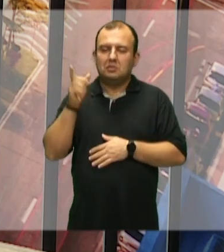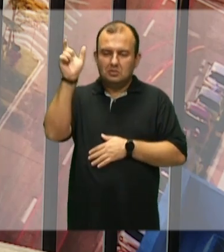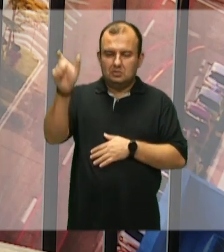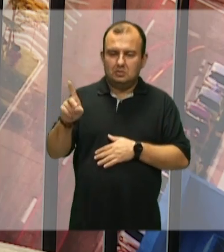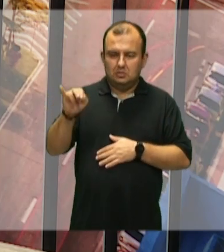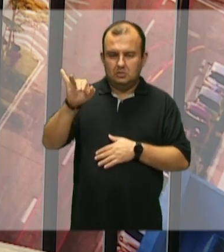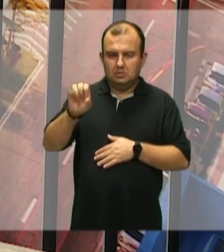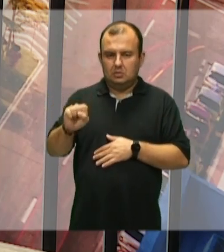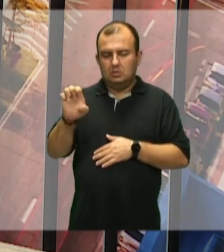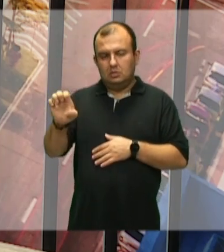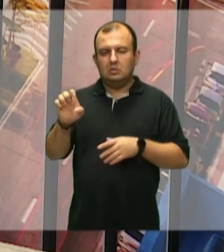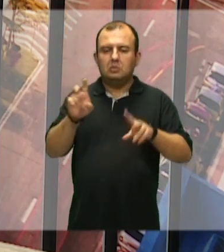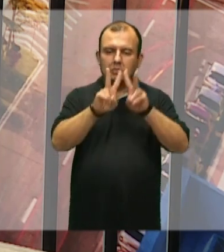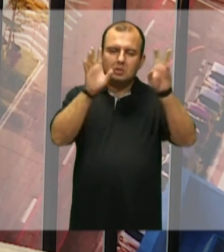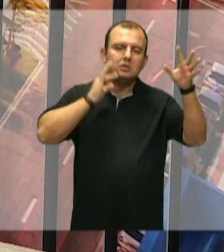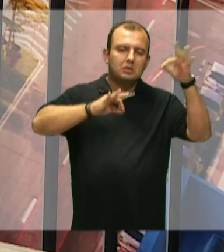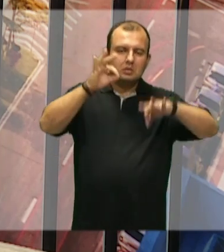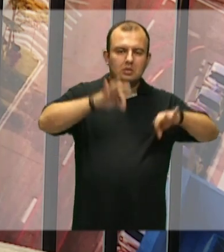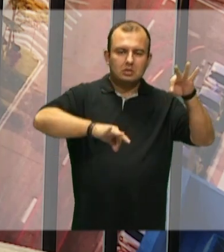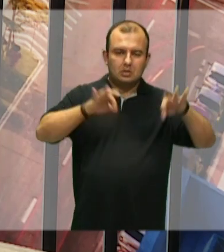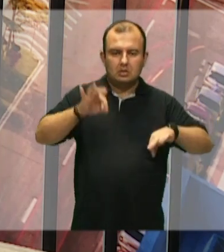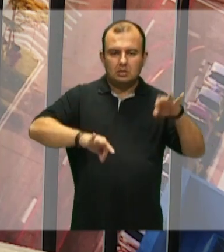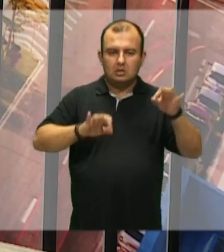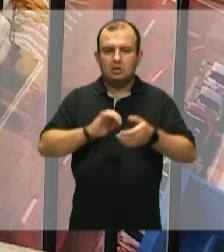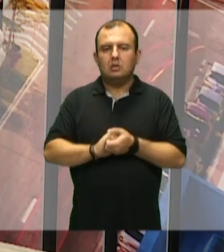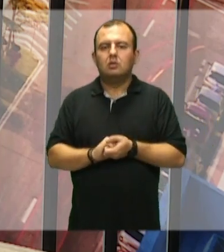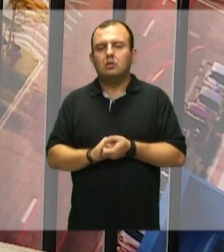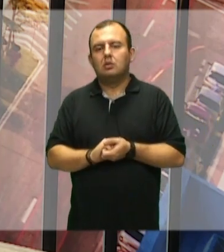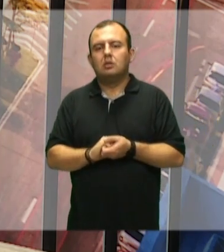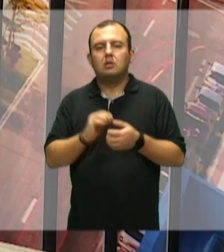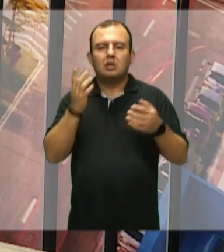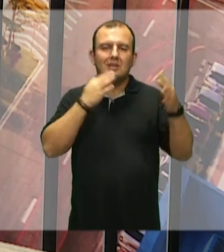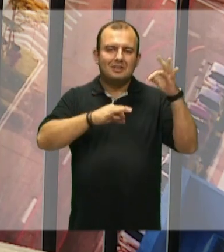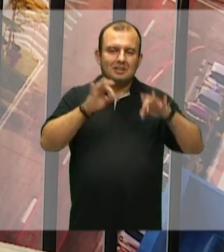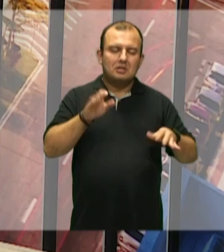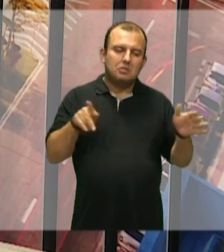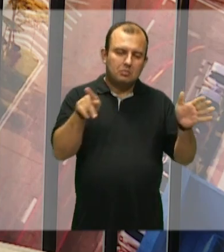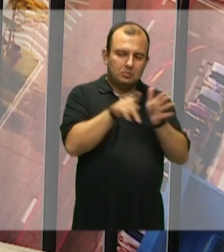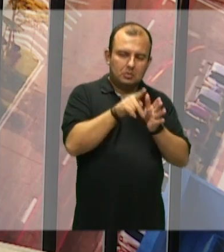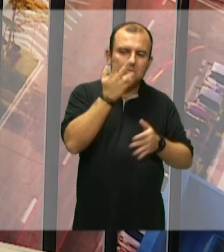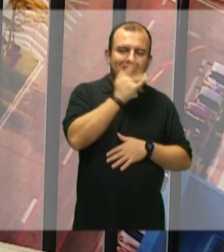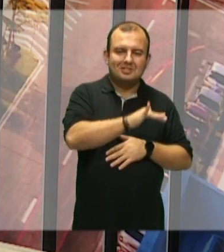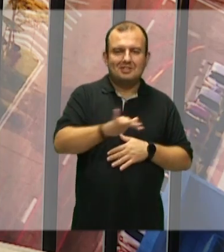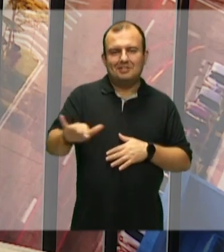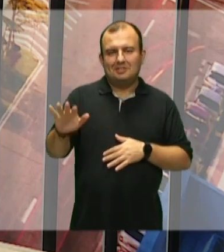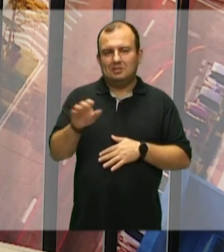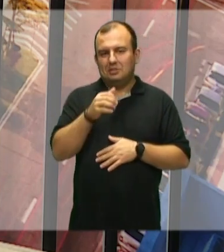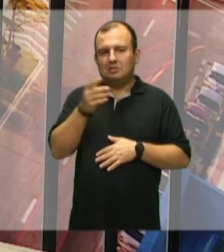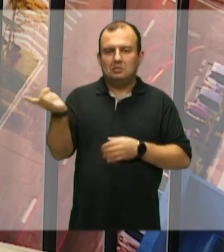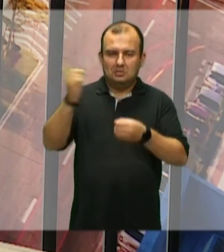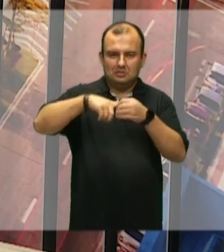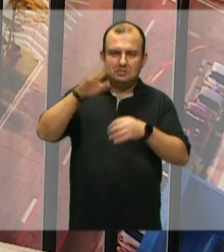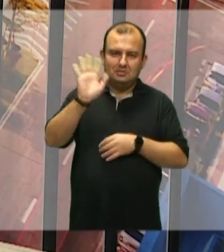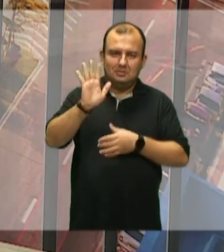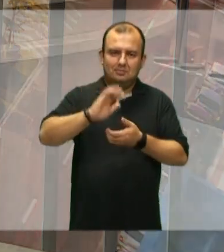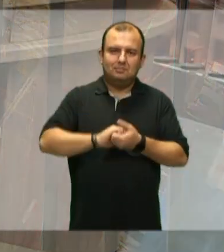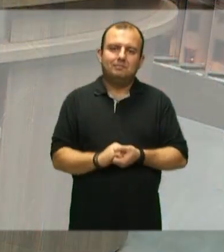Luz sobre o teatro, não vou chamar mais de teatro infantil, teatro para crianças. É só um minuto, a gente já volta.